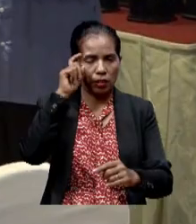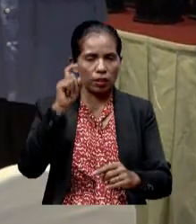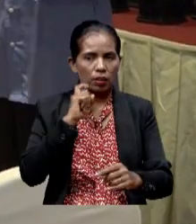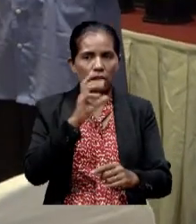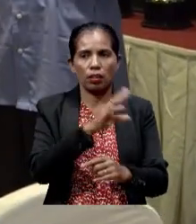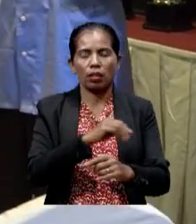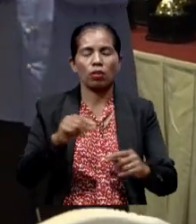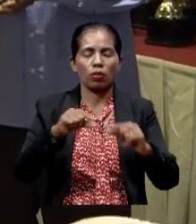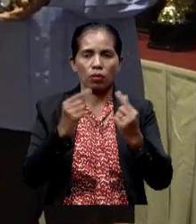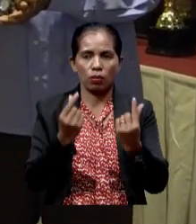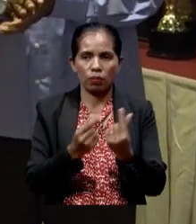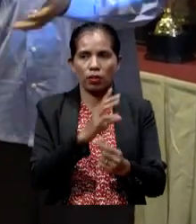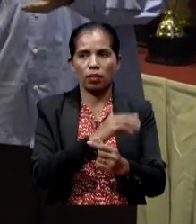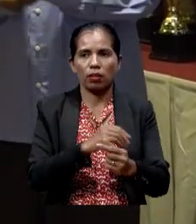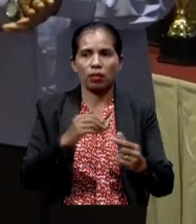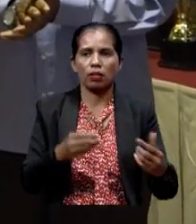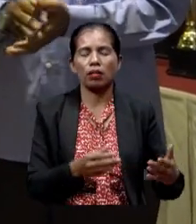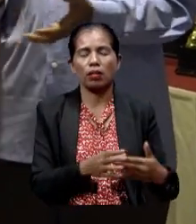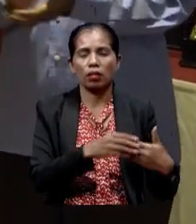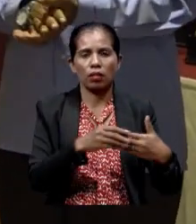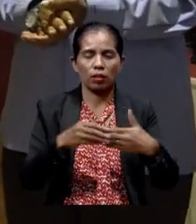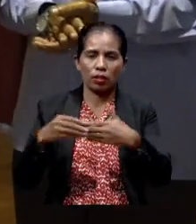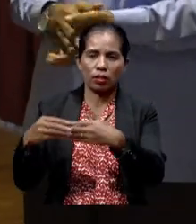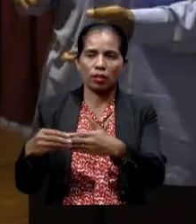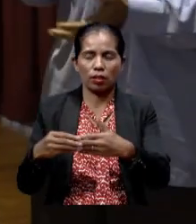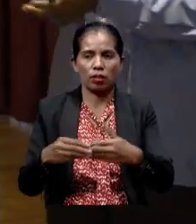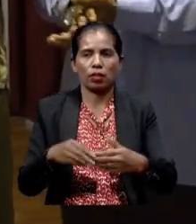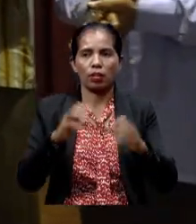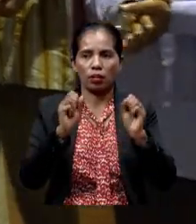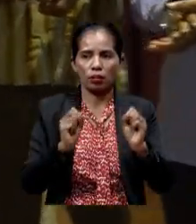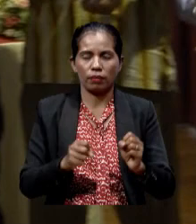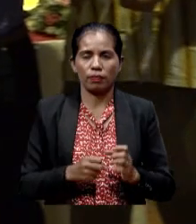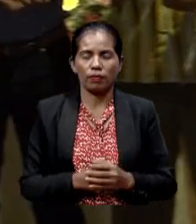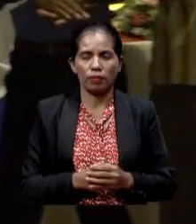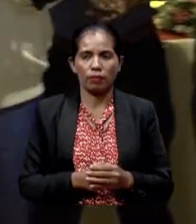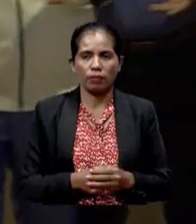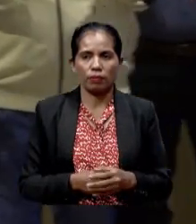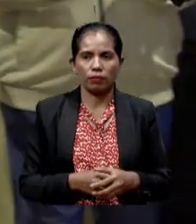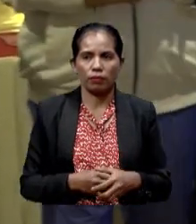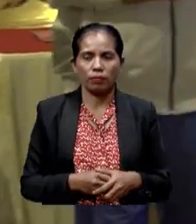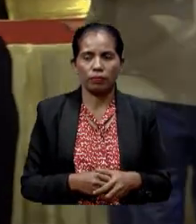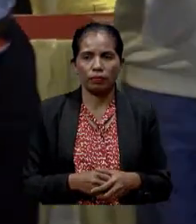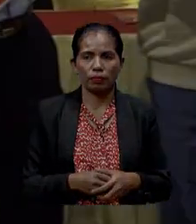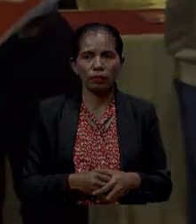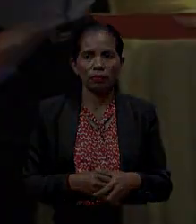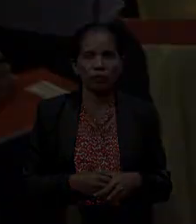ho equipa, no se organiza husi asosiasi turismo religioso Timor-Leste, Jimmy Fernandes, LGMN.